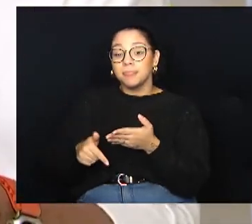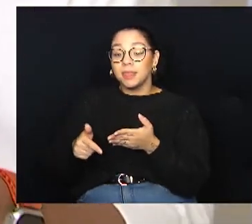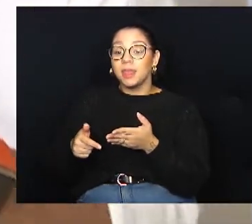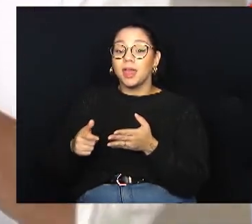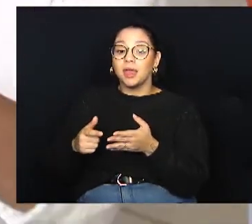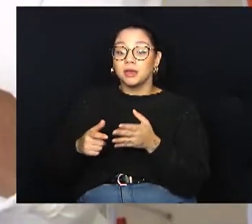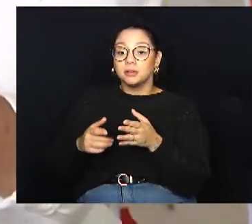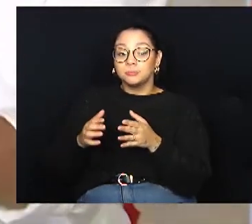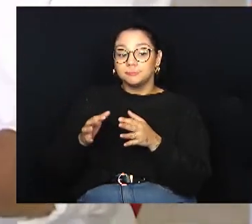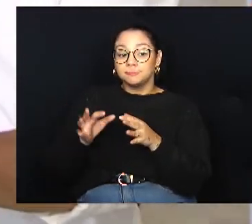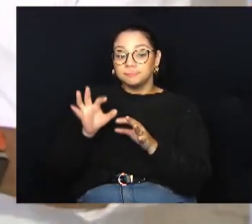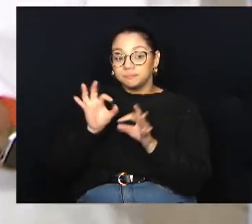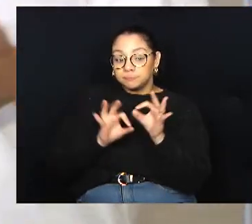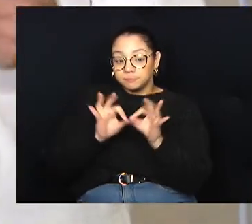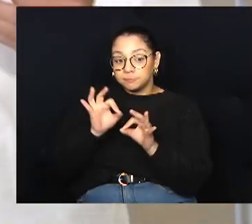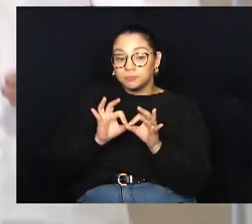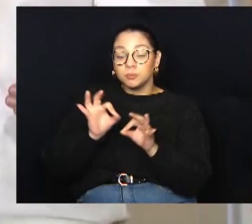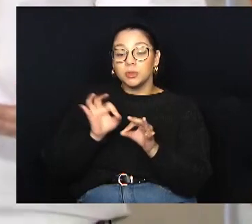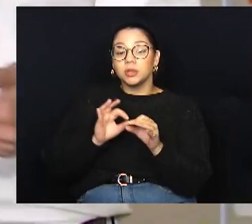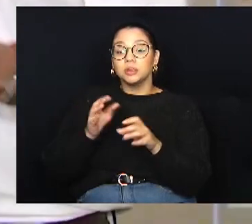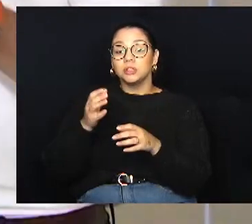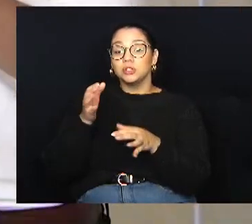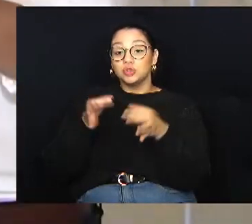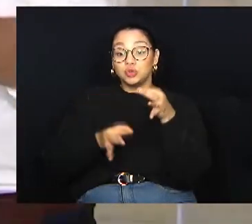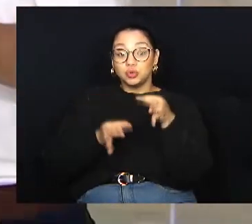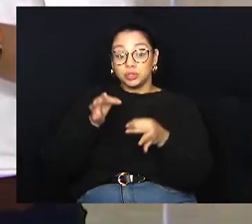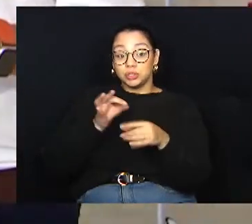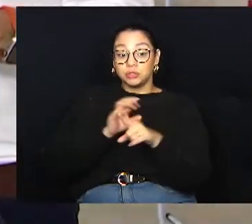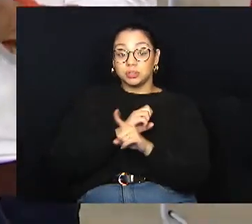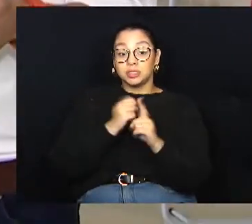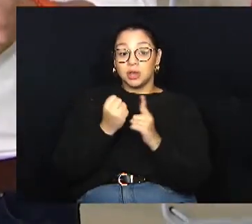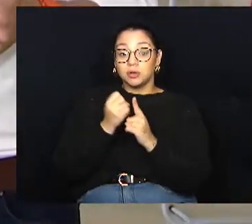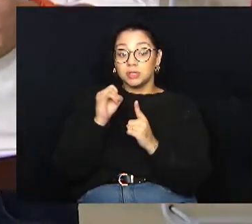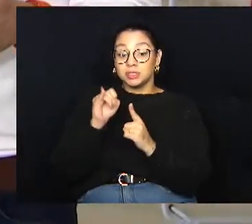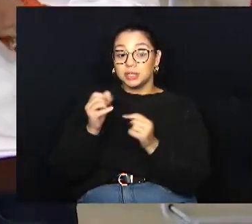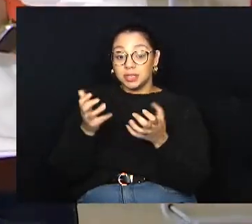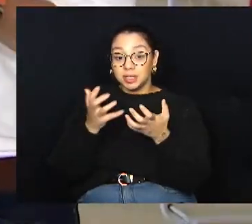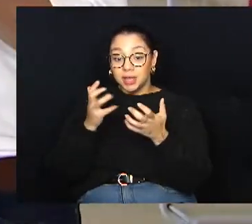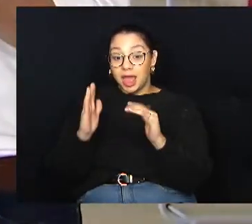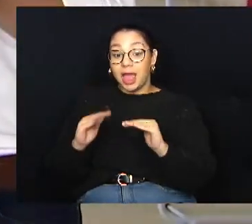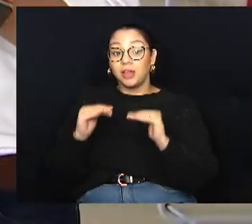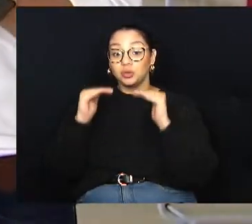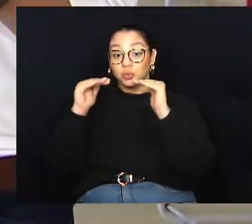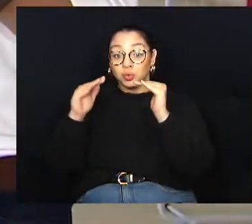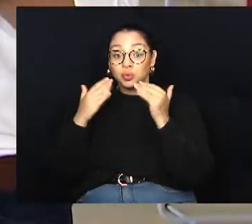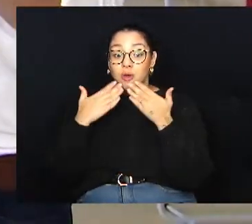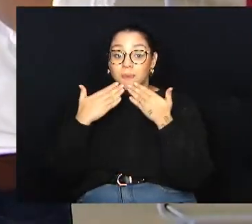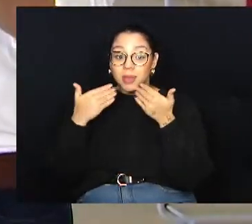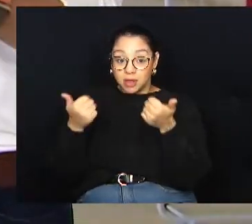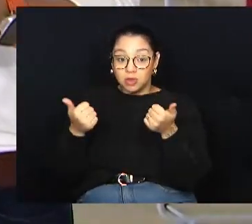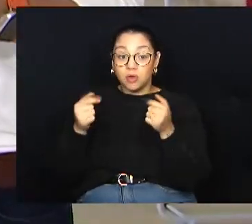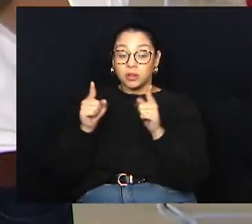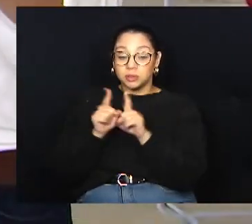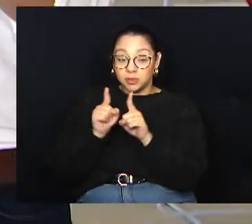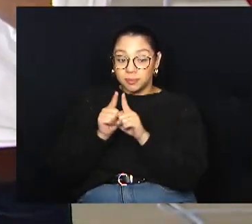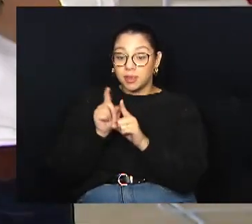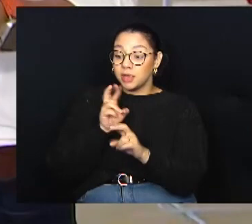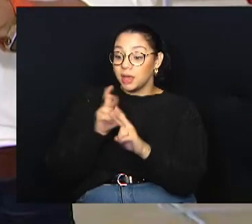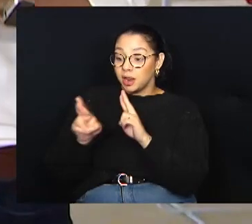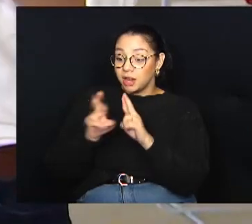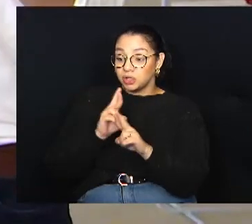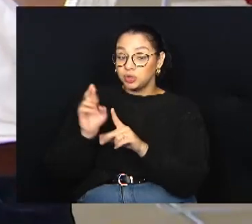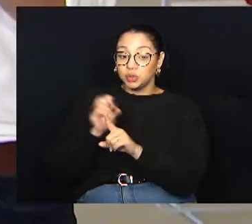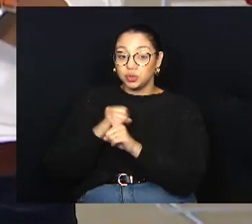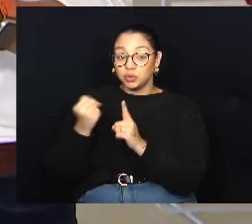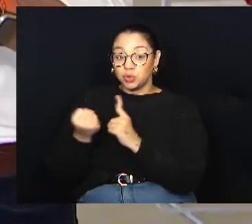gente quer adultos melhores, adultos que tenham umas relações socioemocionais mais